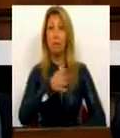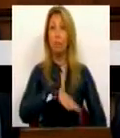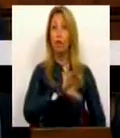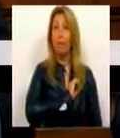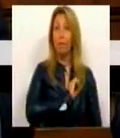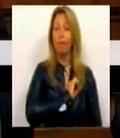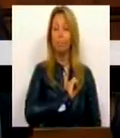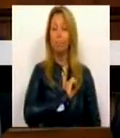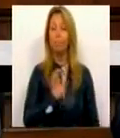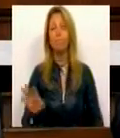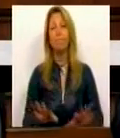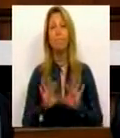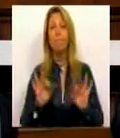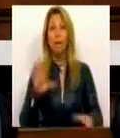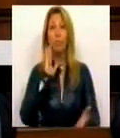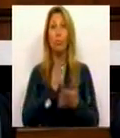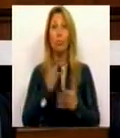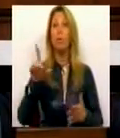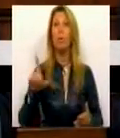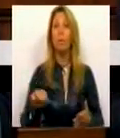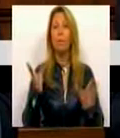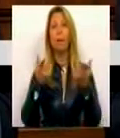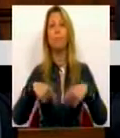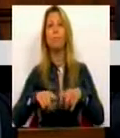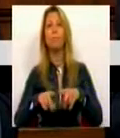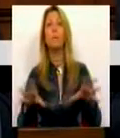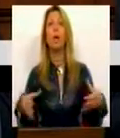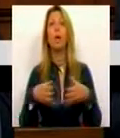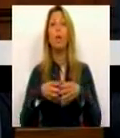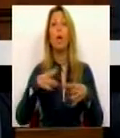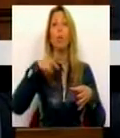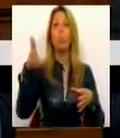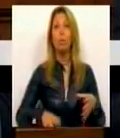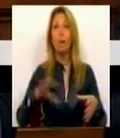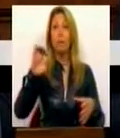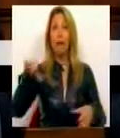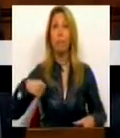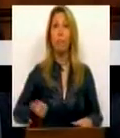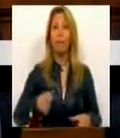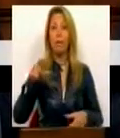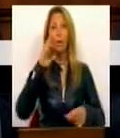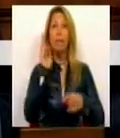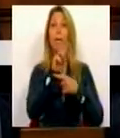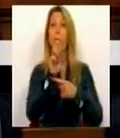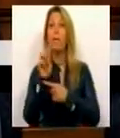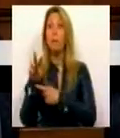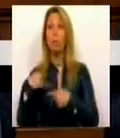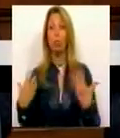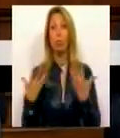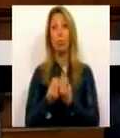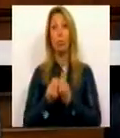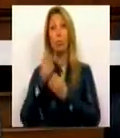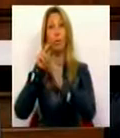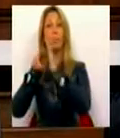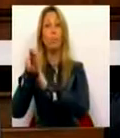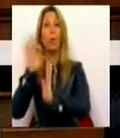Espanha, como, finalmente, a Cimeira Portugal-Cabo Verde e a visita que fiz juntamente com o Sr.